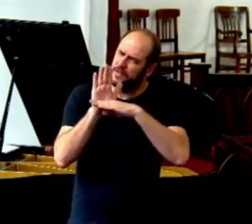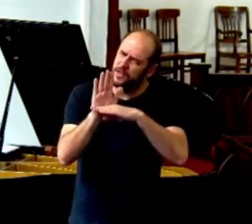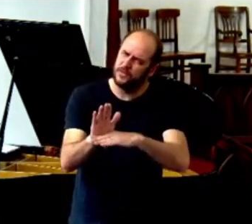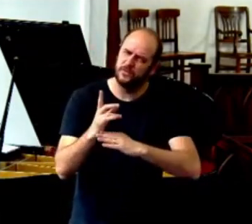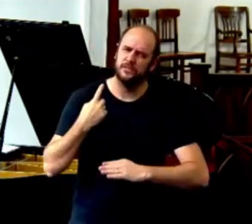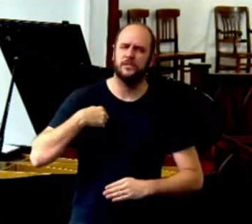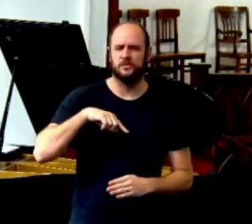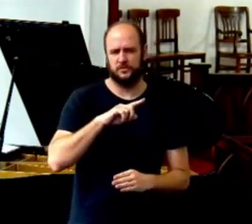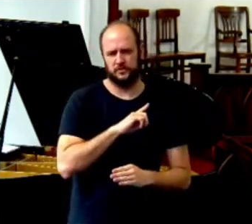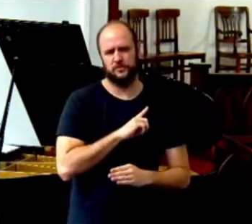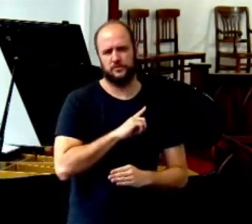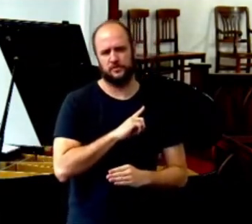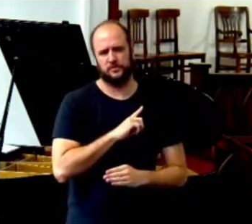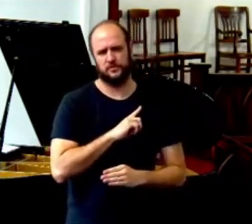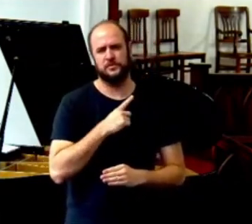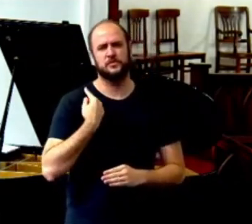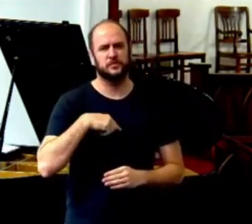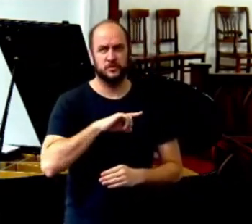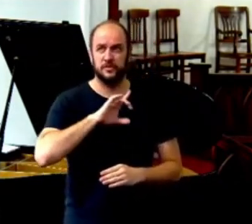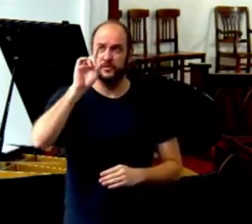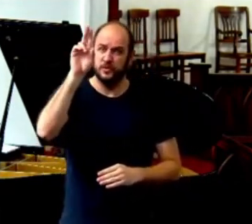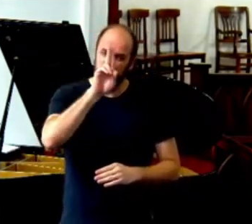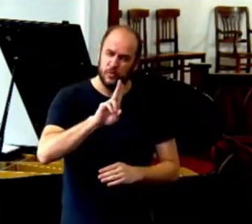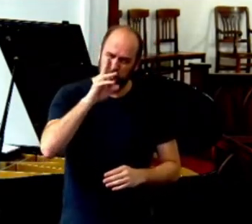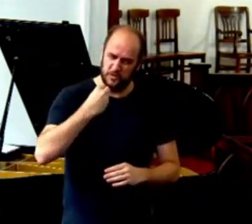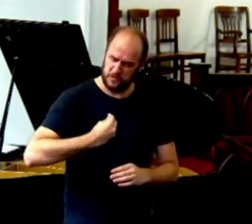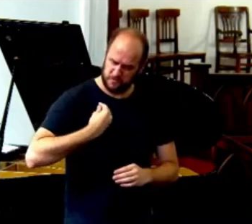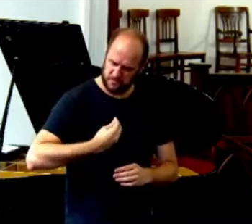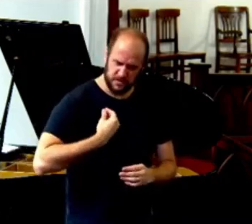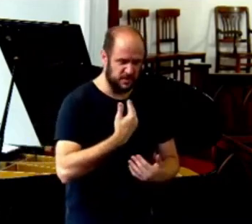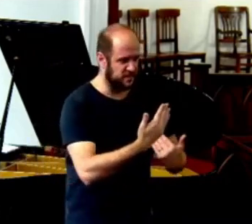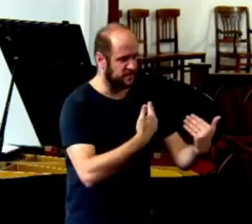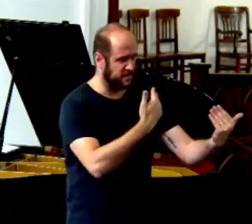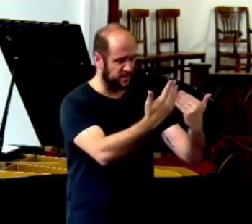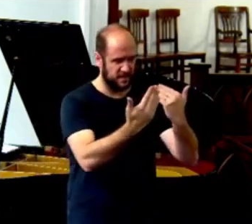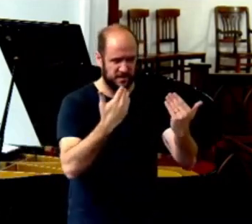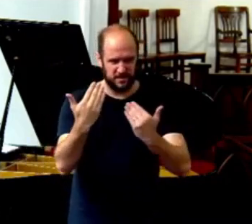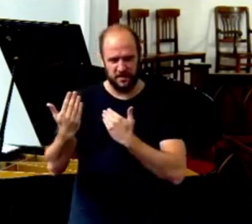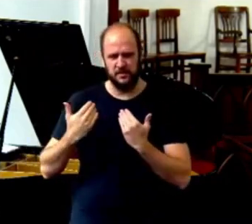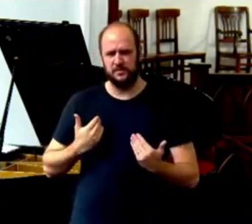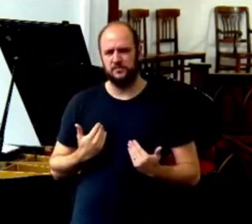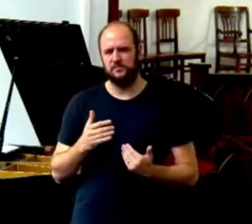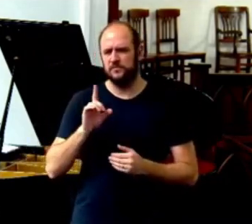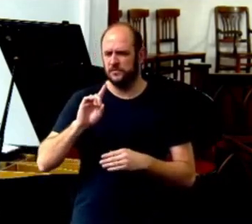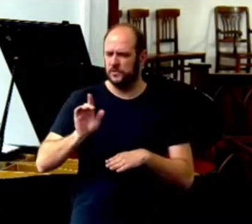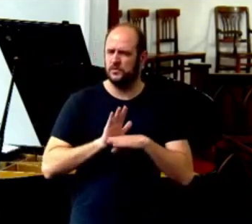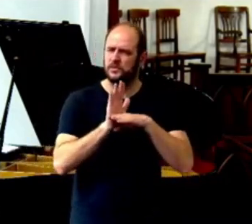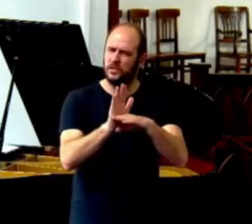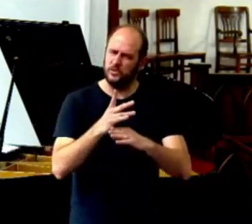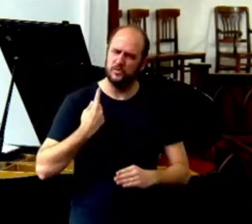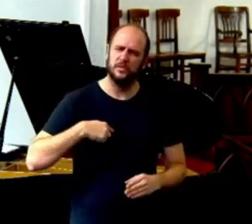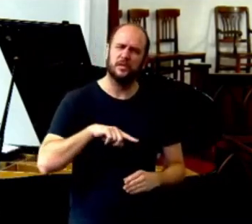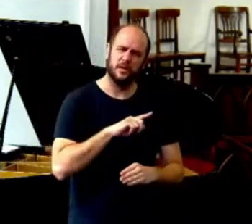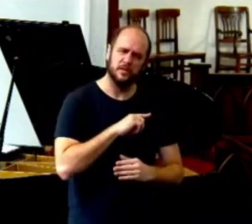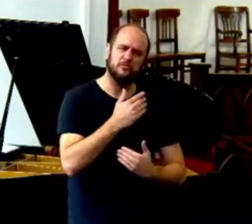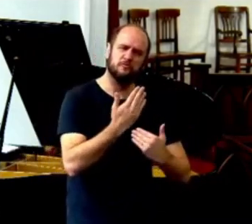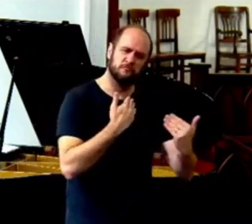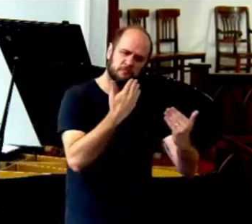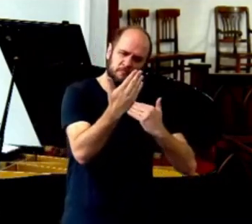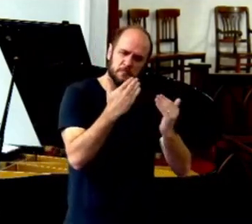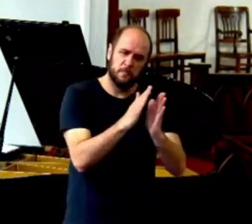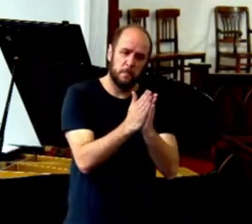ajude a sermos usados por Deus na vida um do outro. Que Deus nos ajude a termos